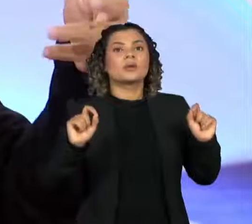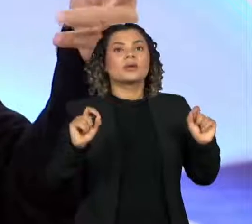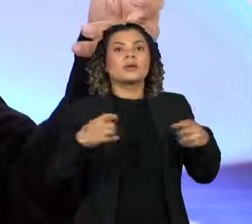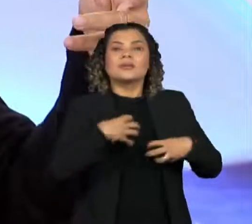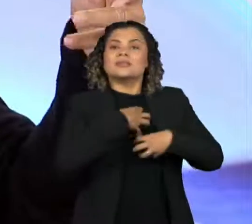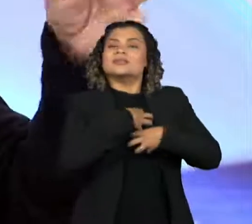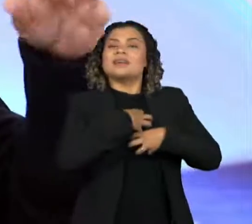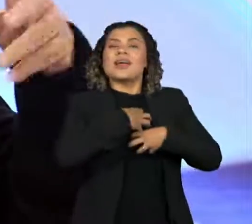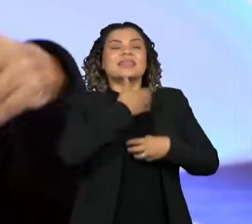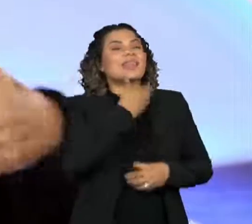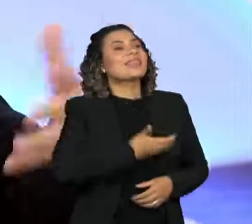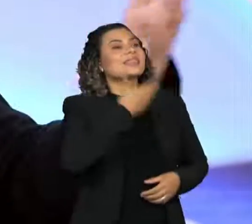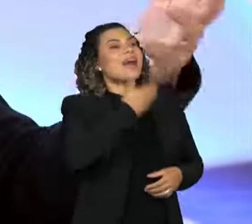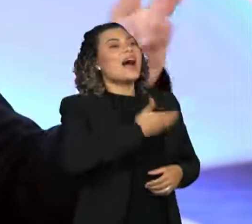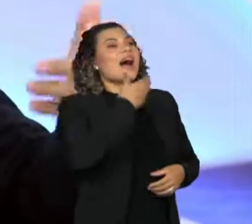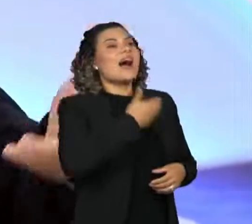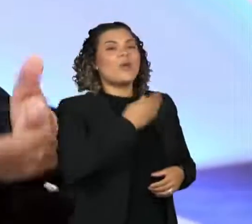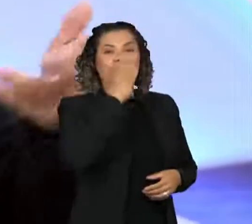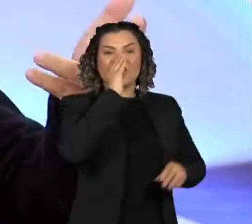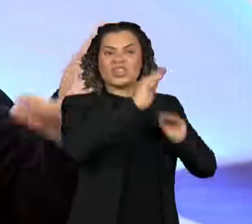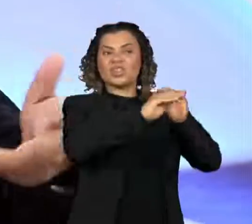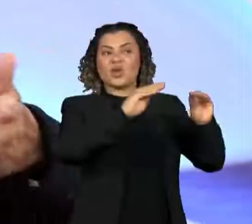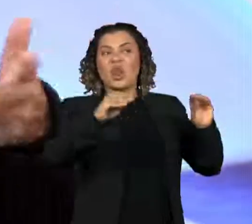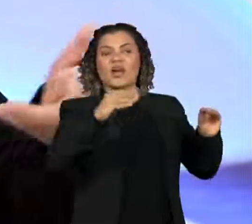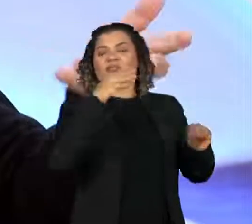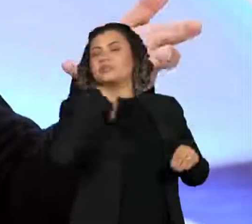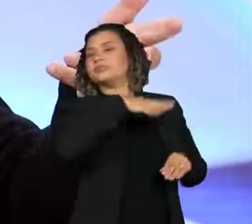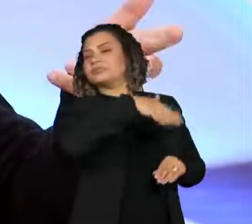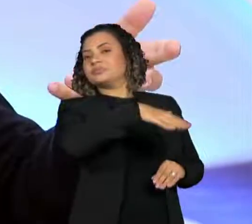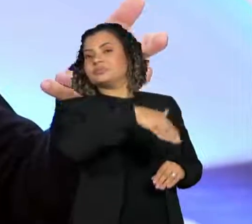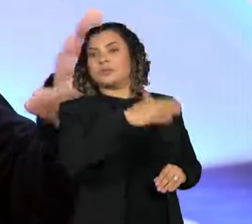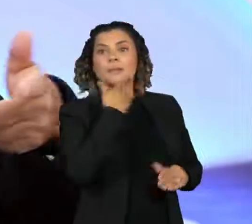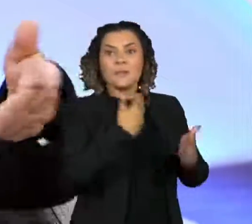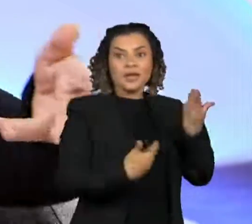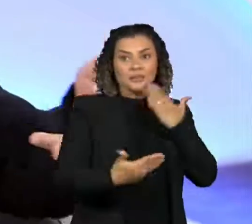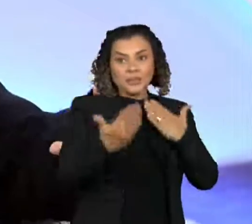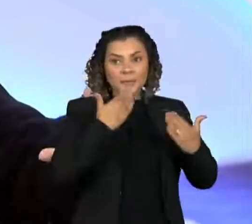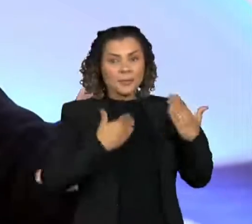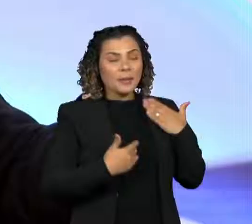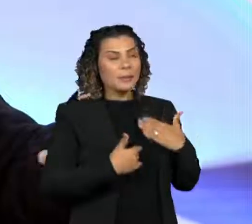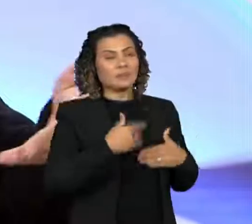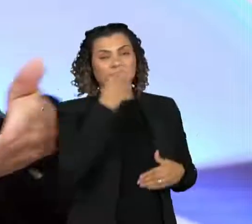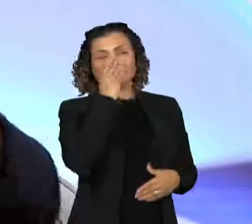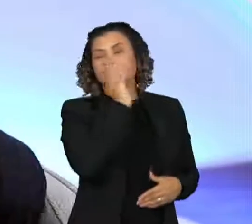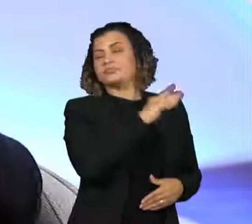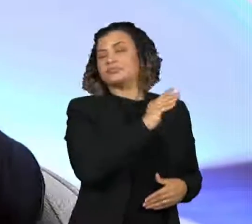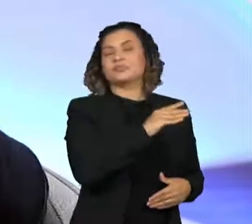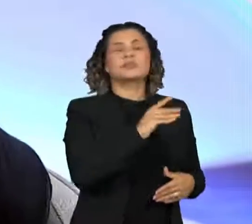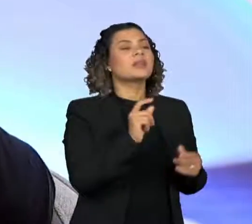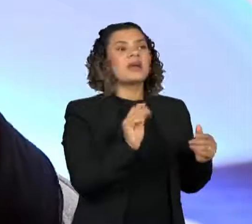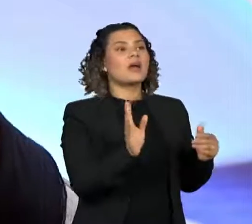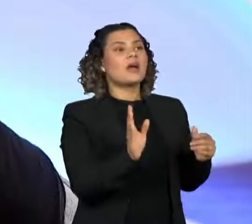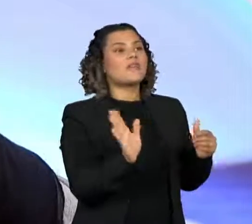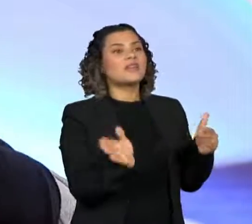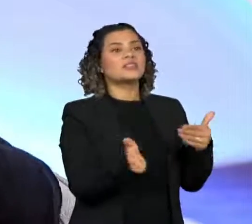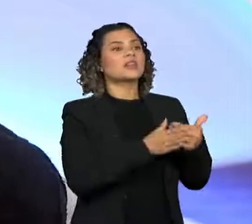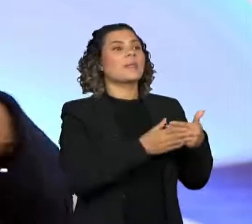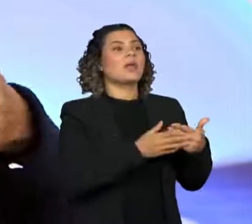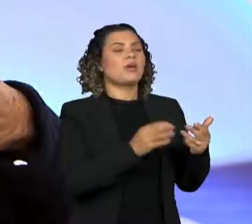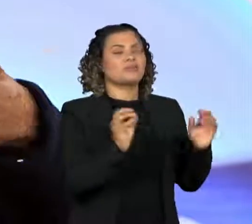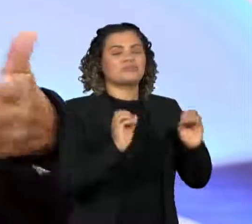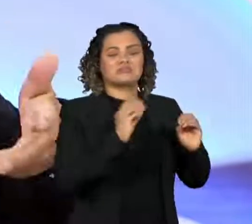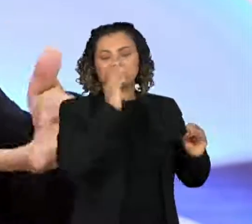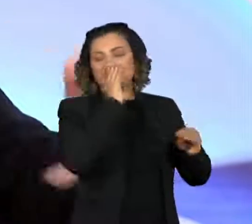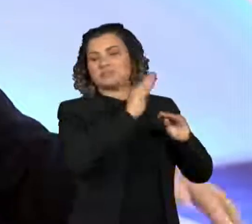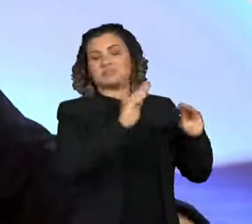pelo espírito de Natal e ignoravam completamente os nossos apelos contra aquele fechamento que